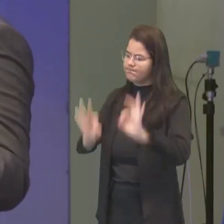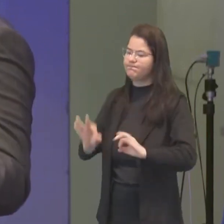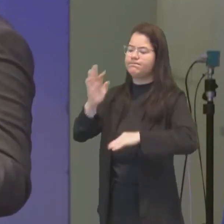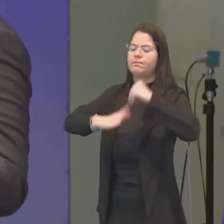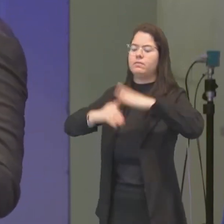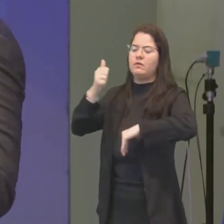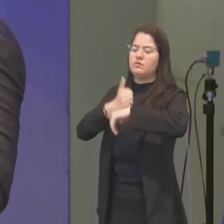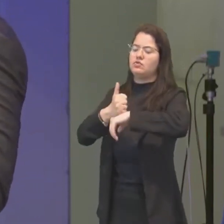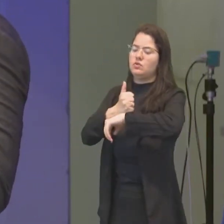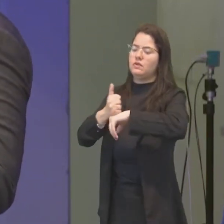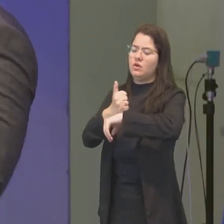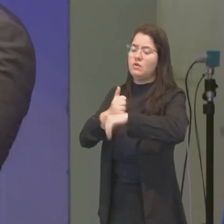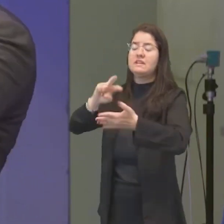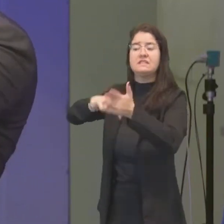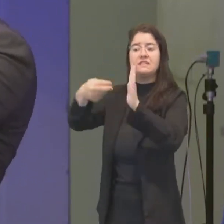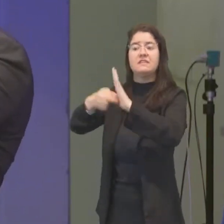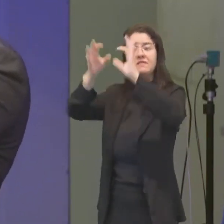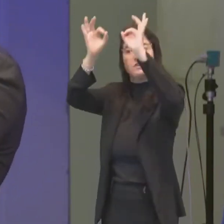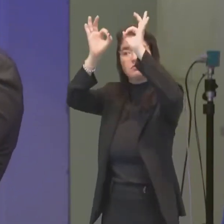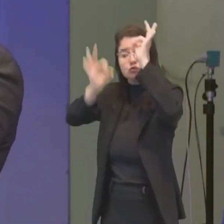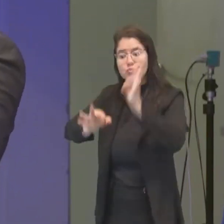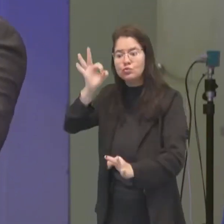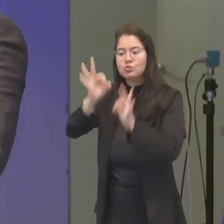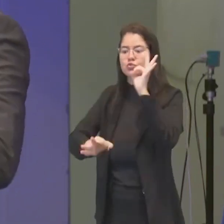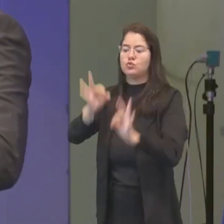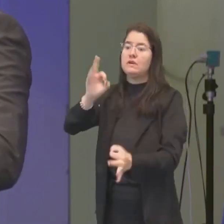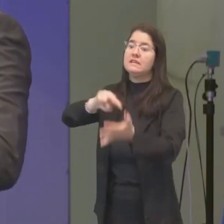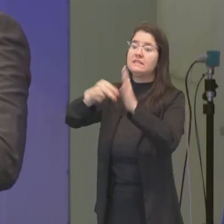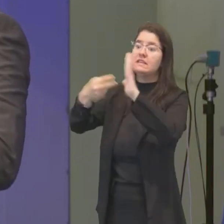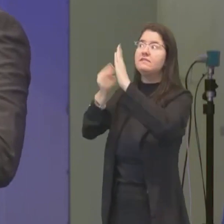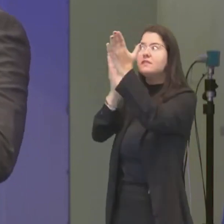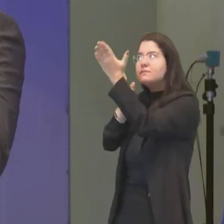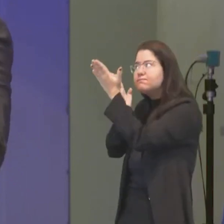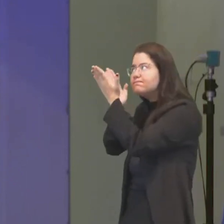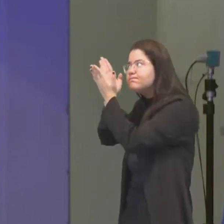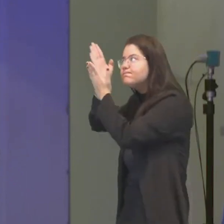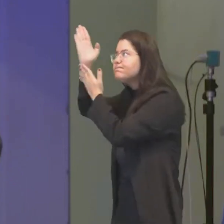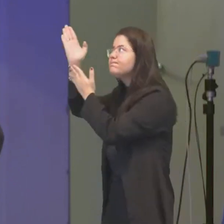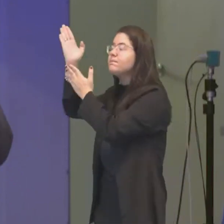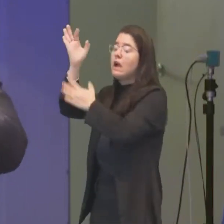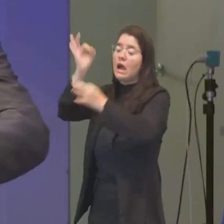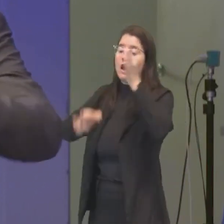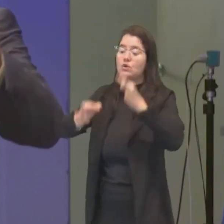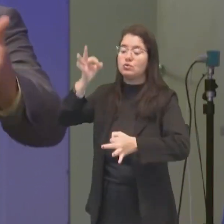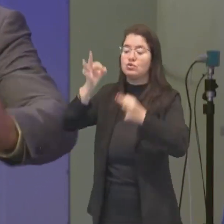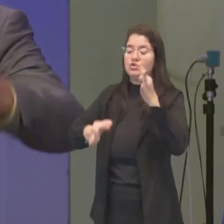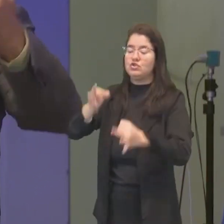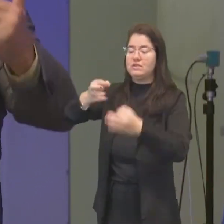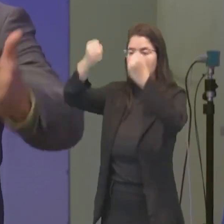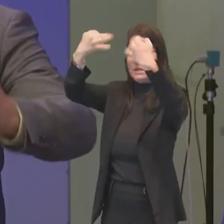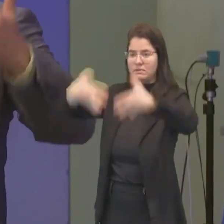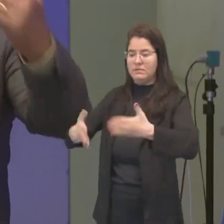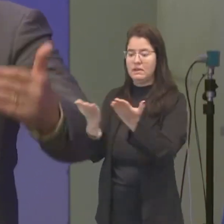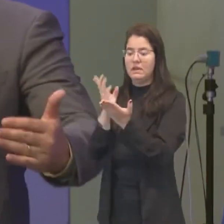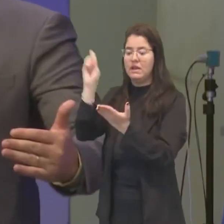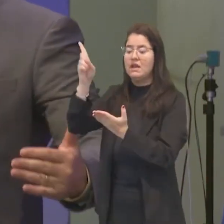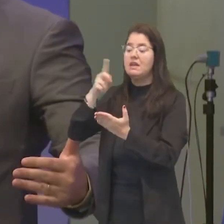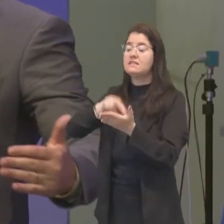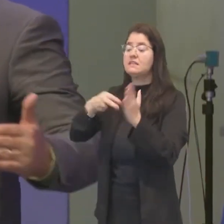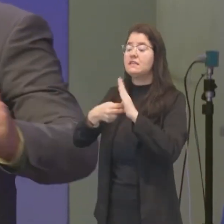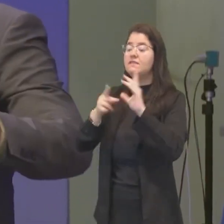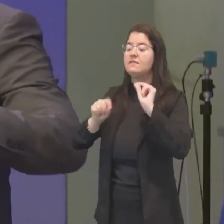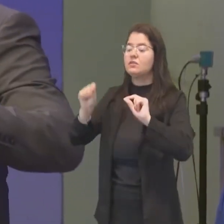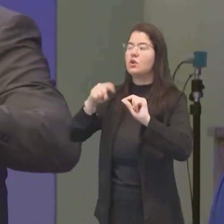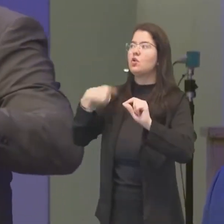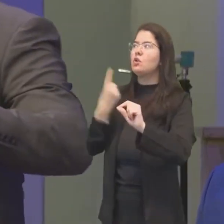ser justo. Isto é andar correto diante de Deus. A justiça na Bíblia tem a ver com andar correto diante de Deus.